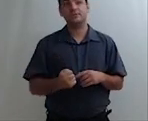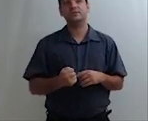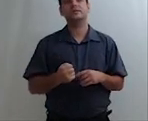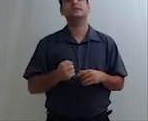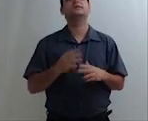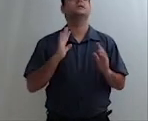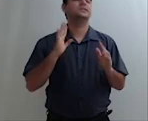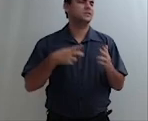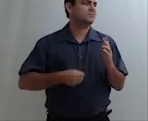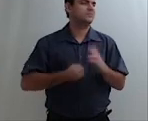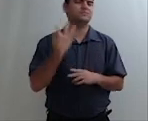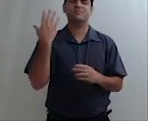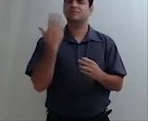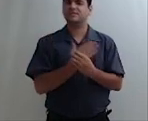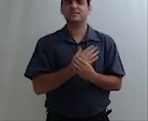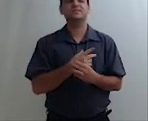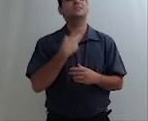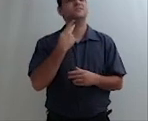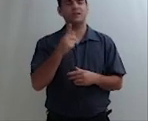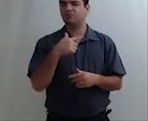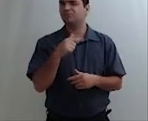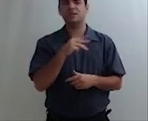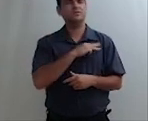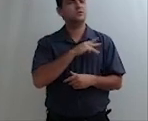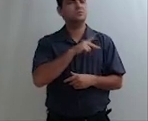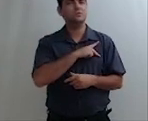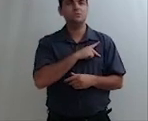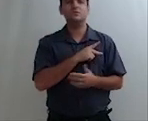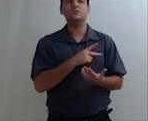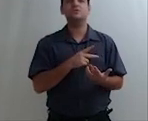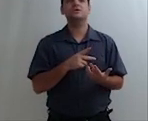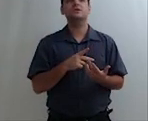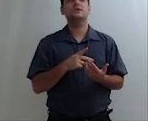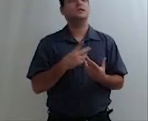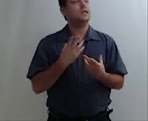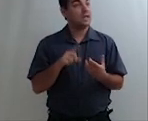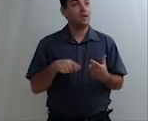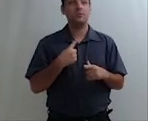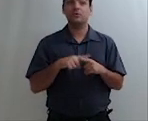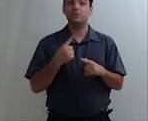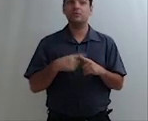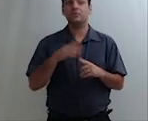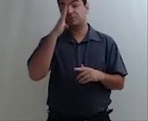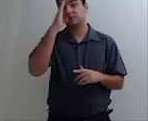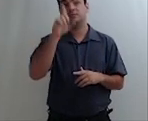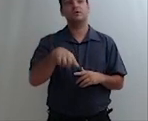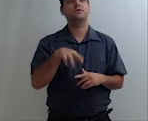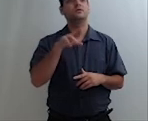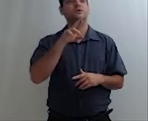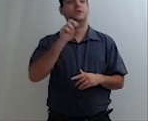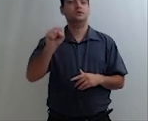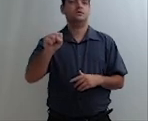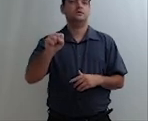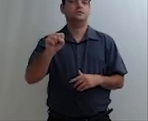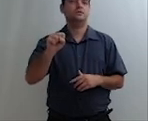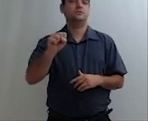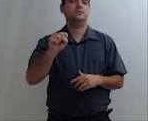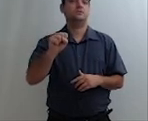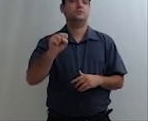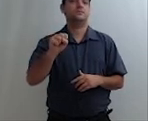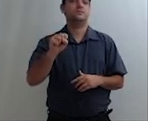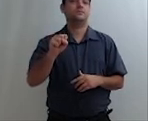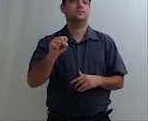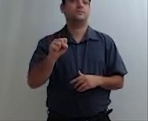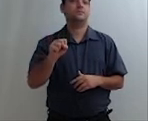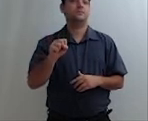diversos processos eh com esse tipo de problema especialmente vindos do Rio Grande do Sul com audiências de instrução e